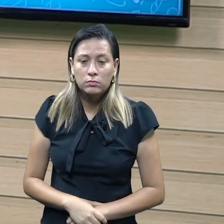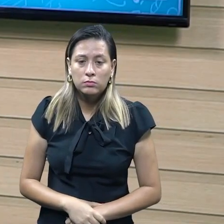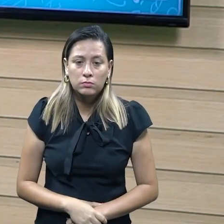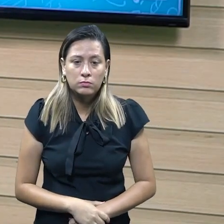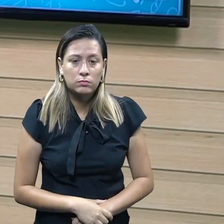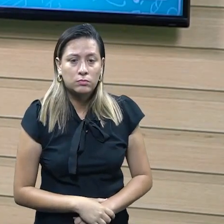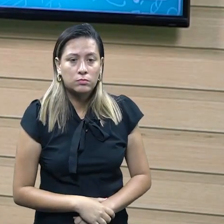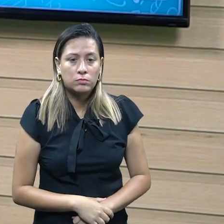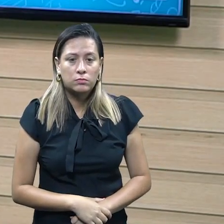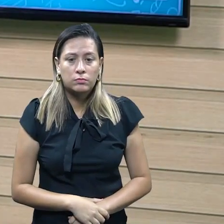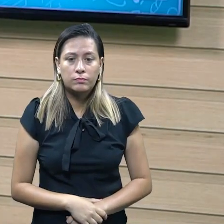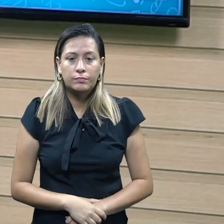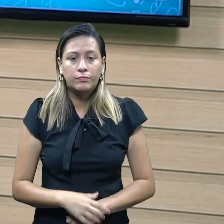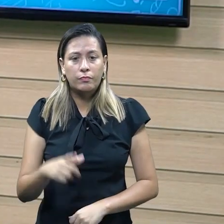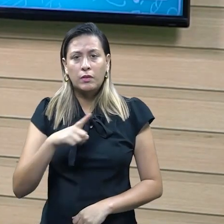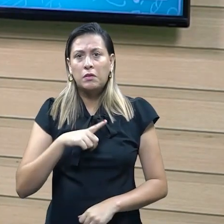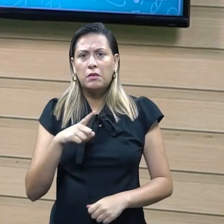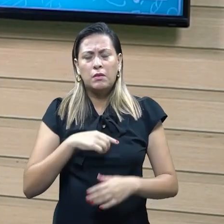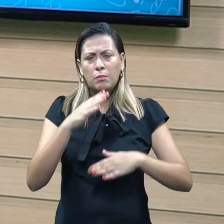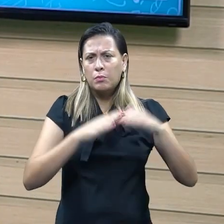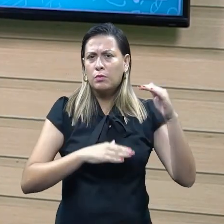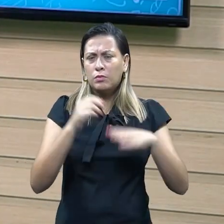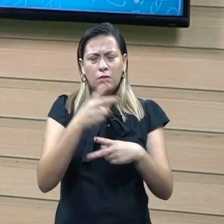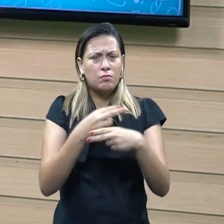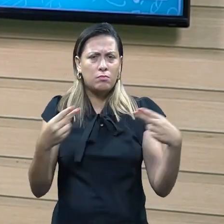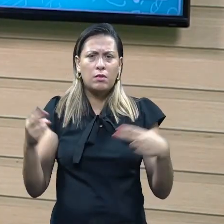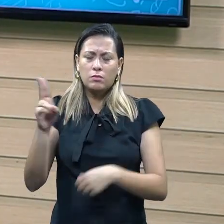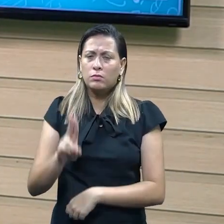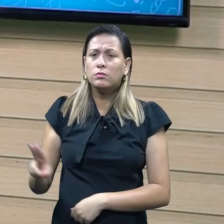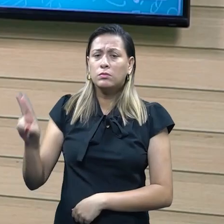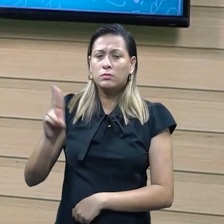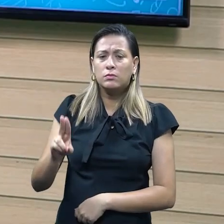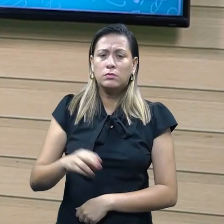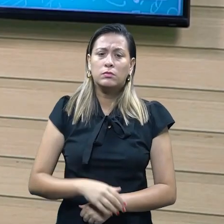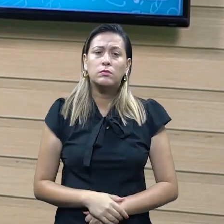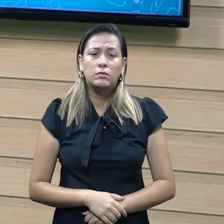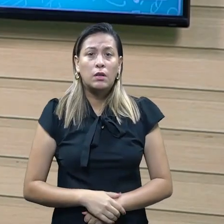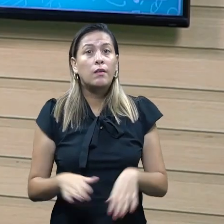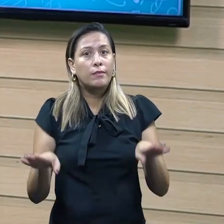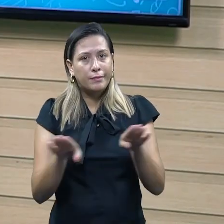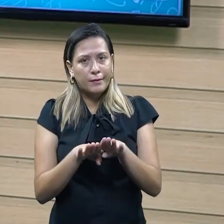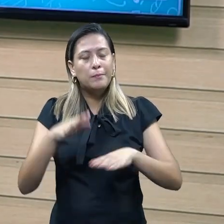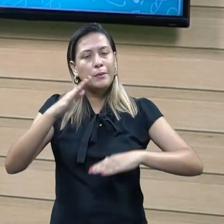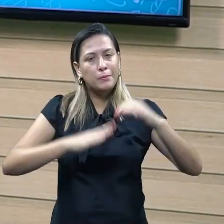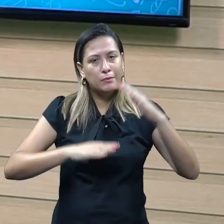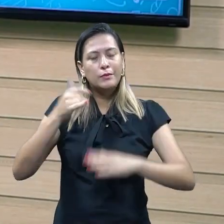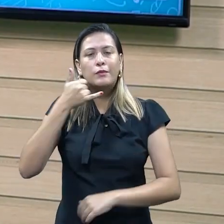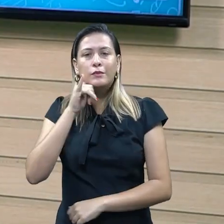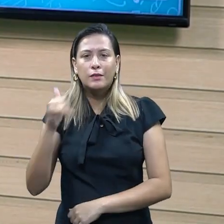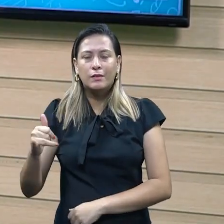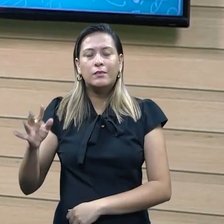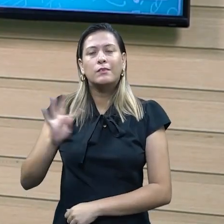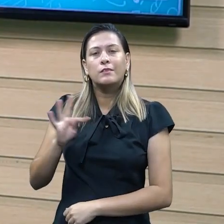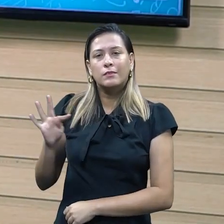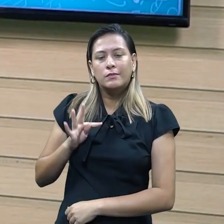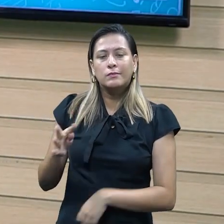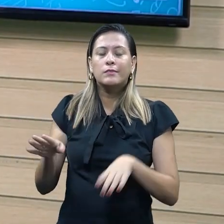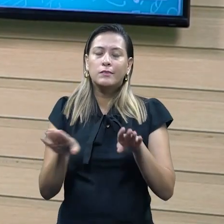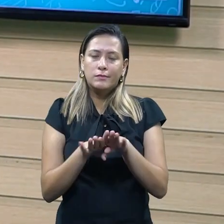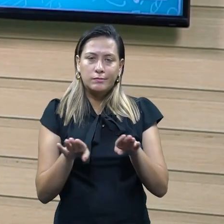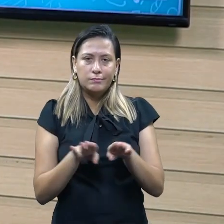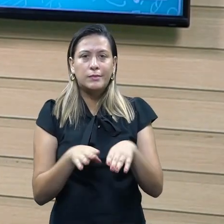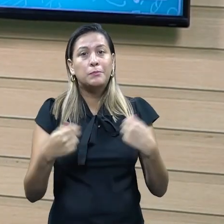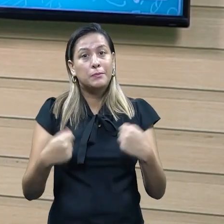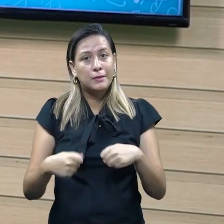que utilizam esse sistema. Inclusive, o profissional de eletrotécnica também deve estar pronto para